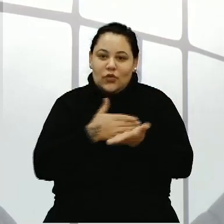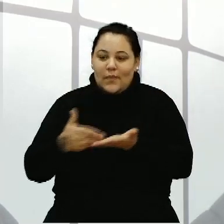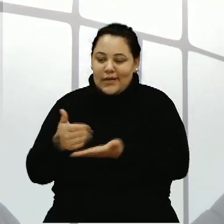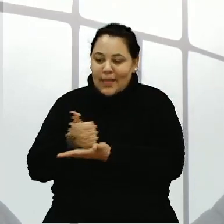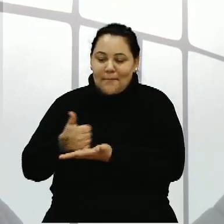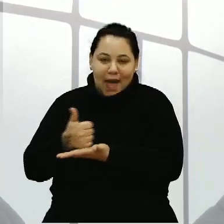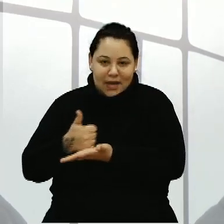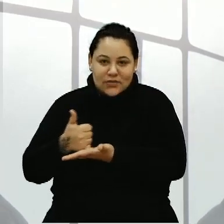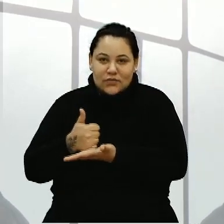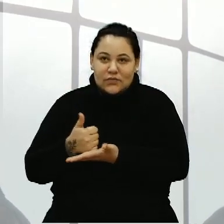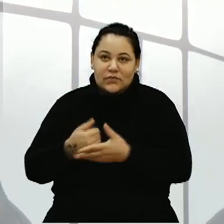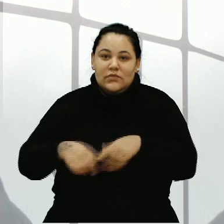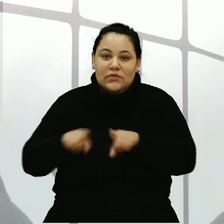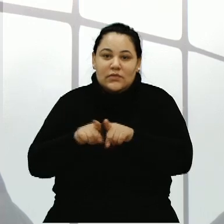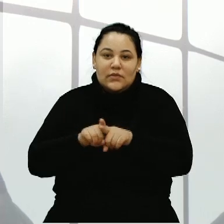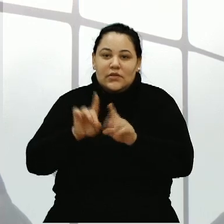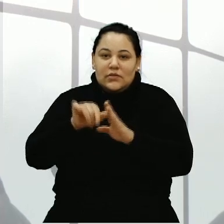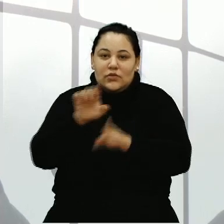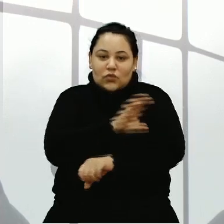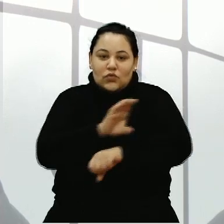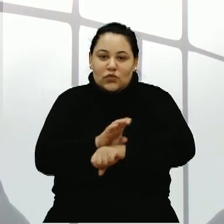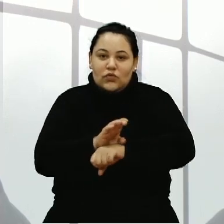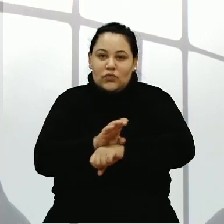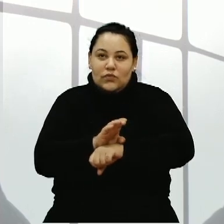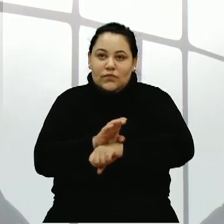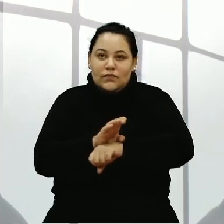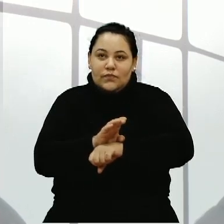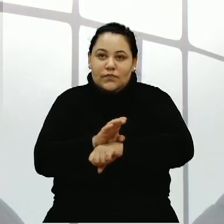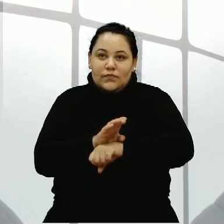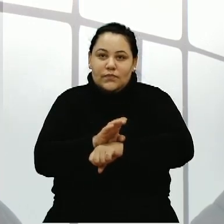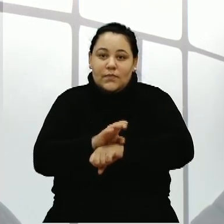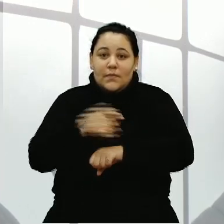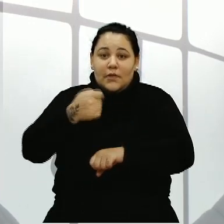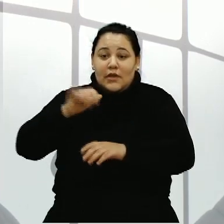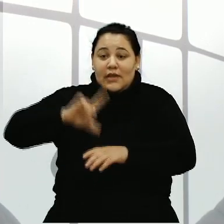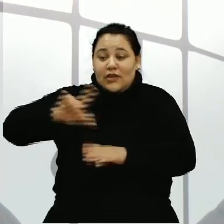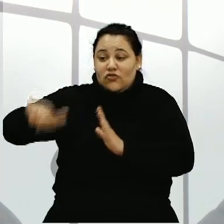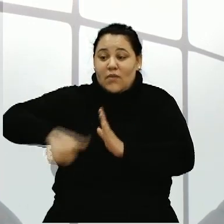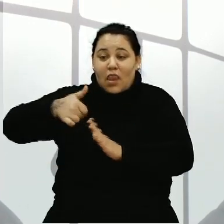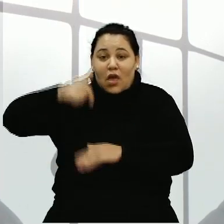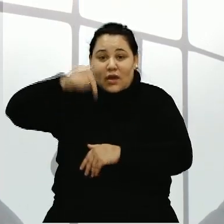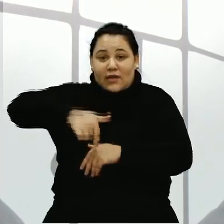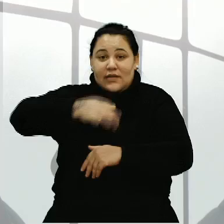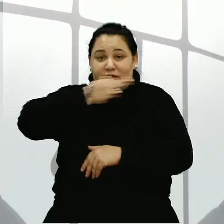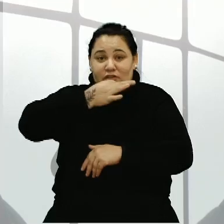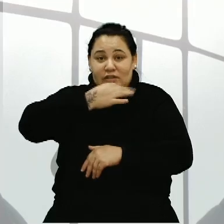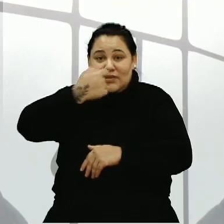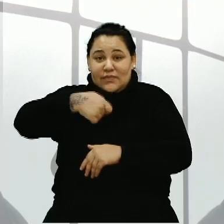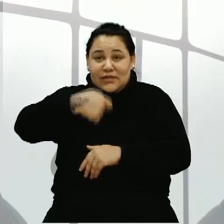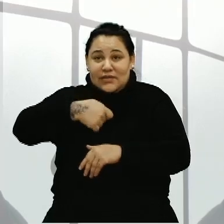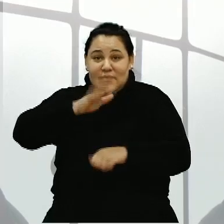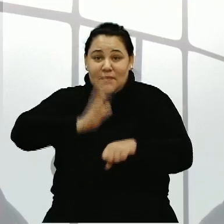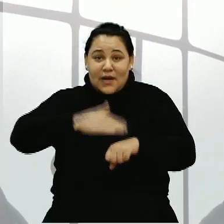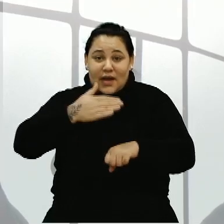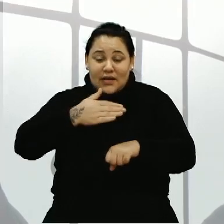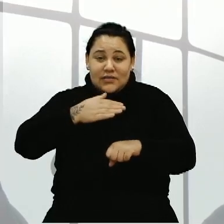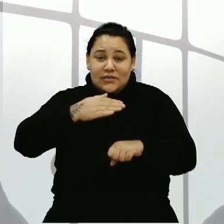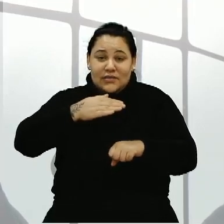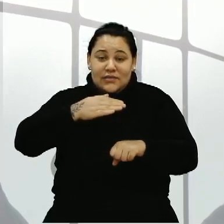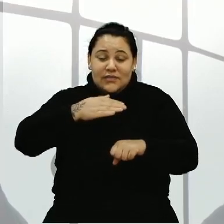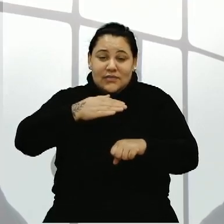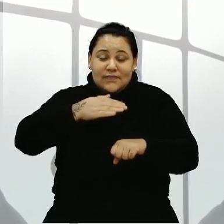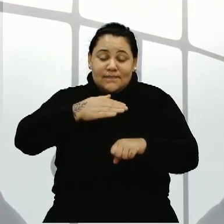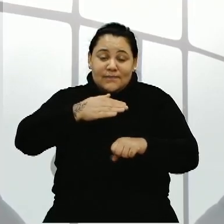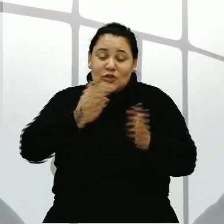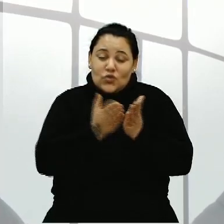base e através de cursos voltados pelo que a gente tem de melhor aqui e que a gente precisa explorar essa juventude, né, que